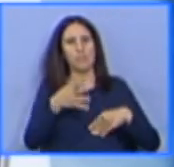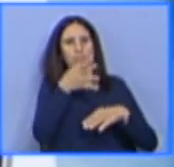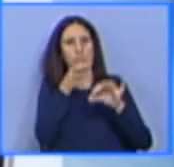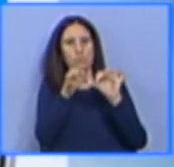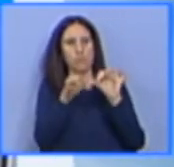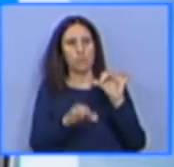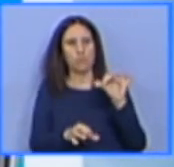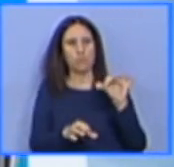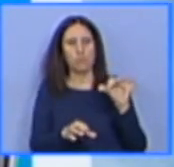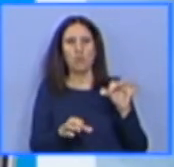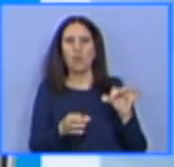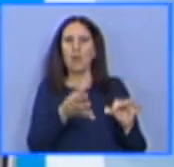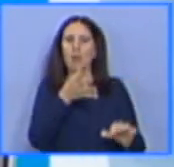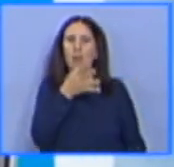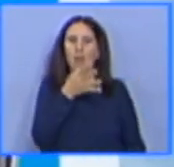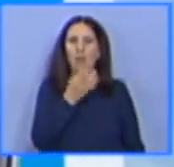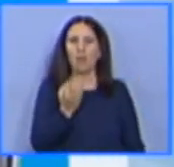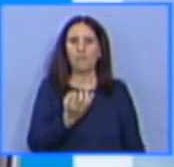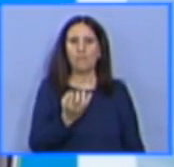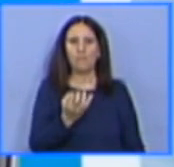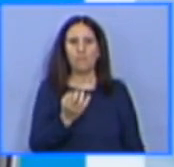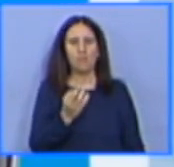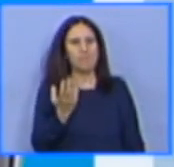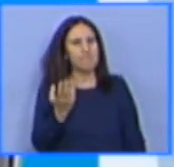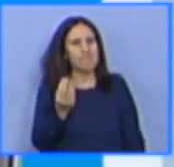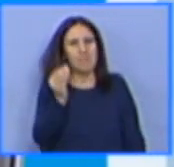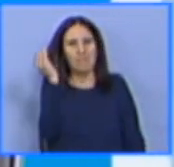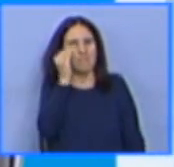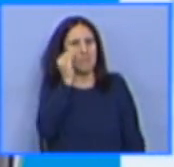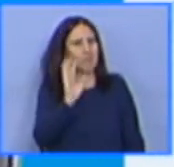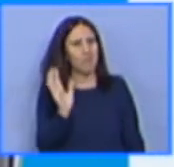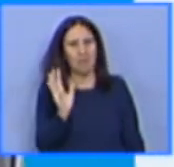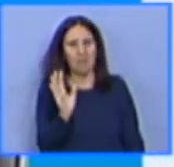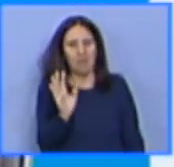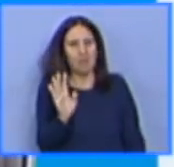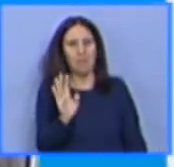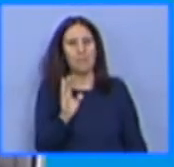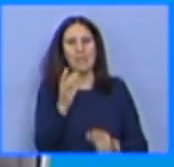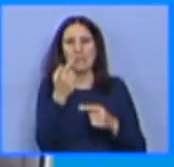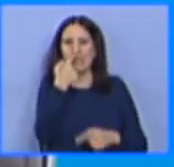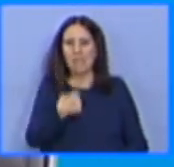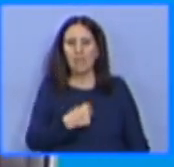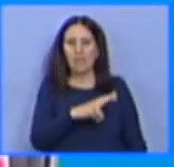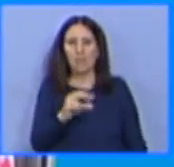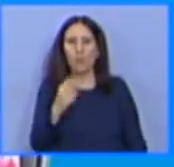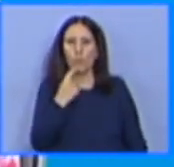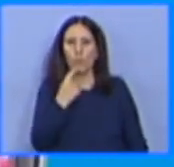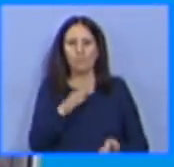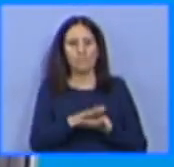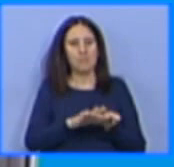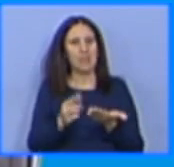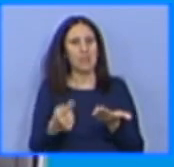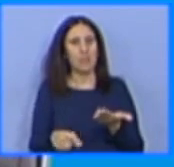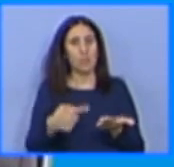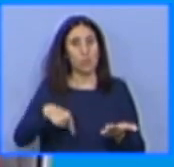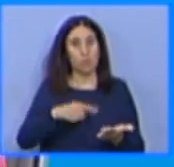esse com uma retórica tal falaciosa, apoiada em cima de vários erros. E é nesse sentido que nós, da